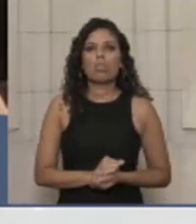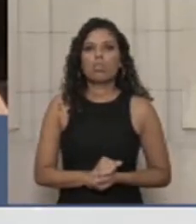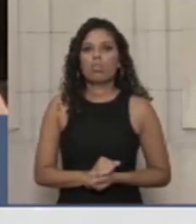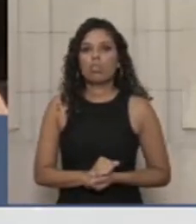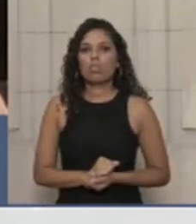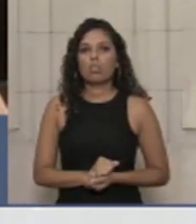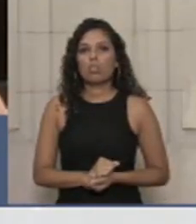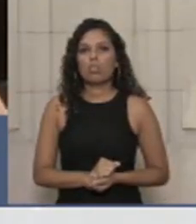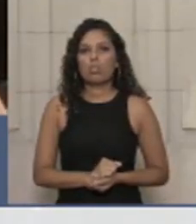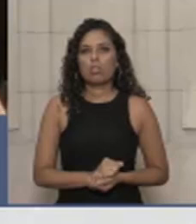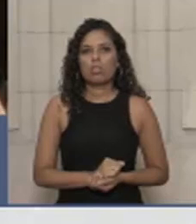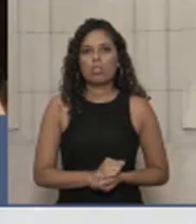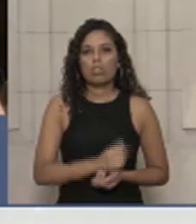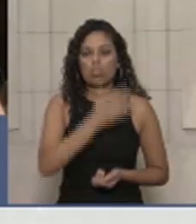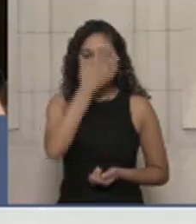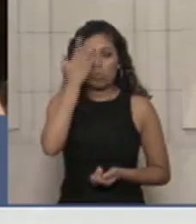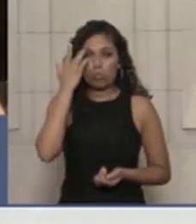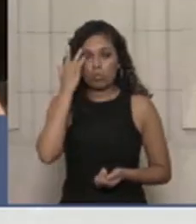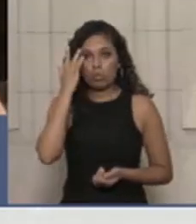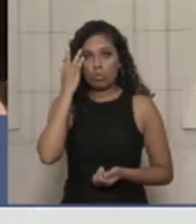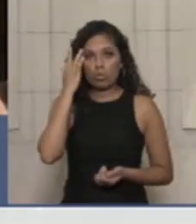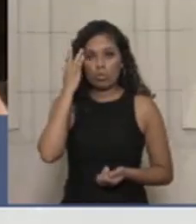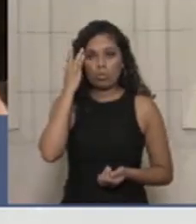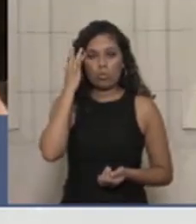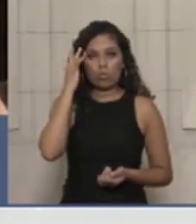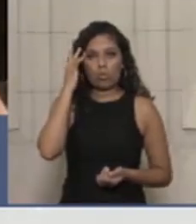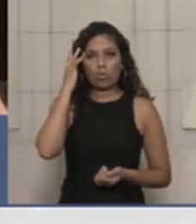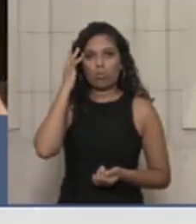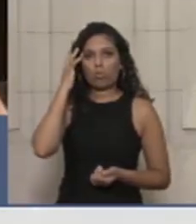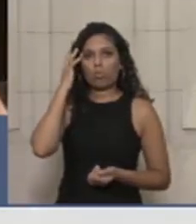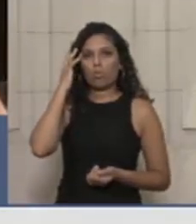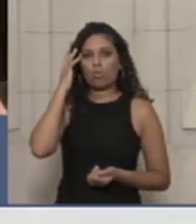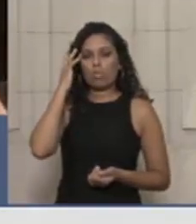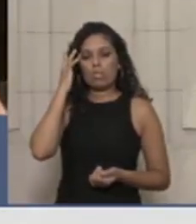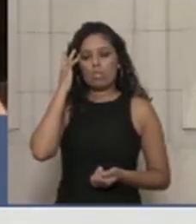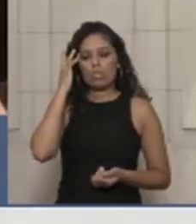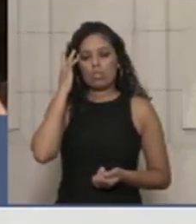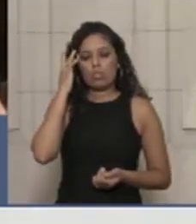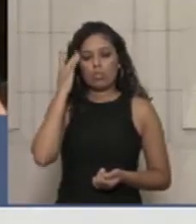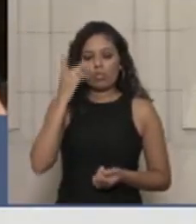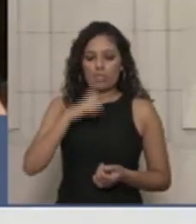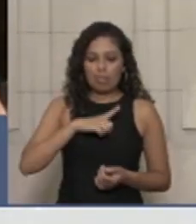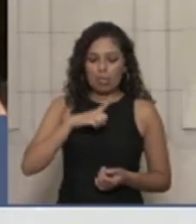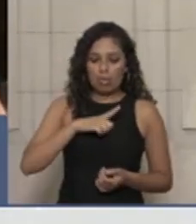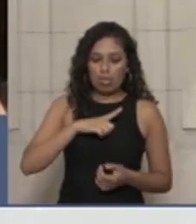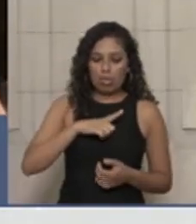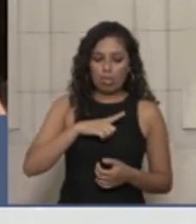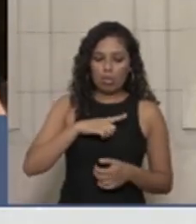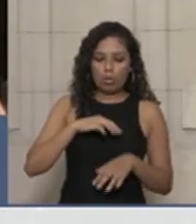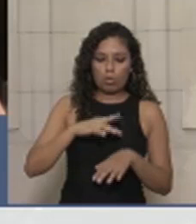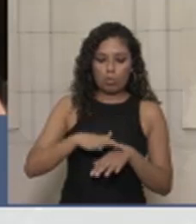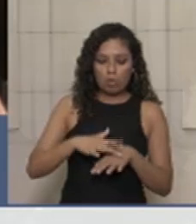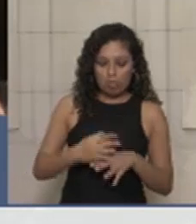aqueles que são submetidos ao processo de